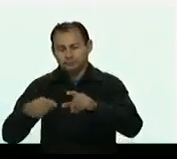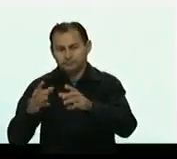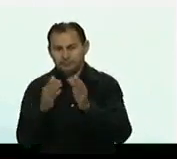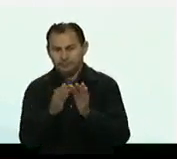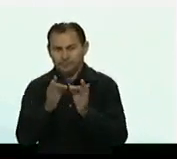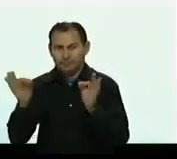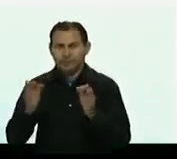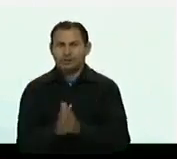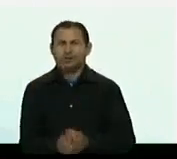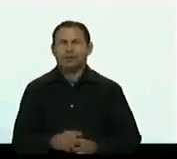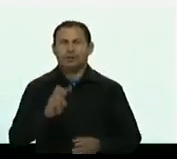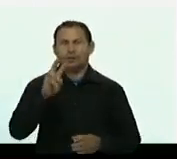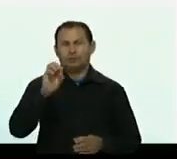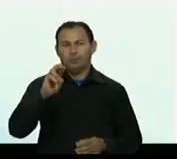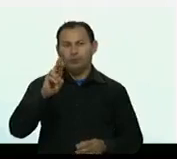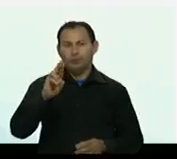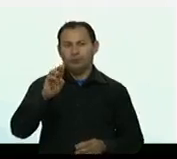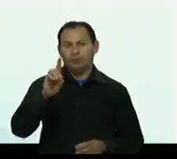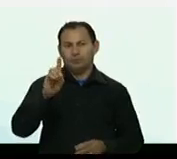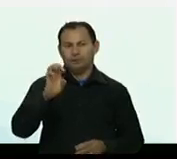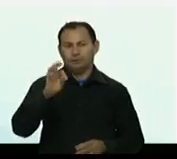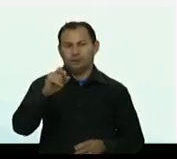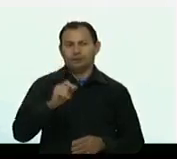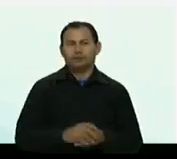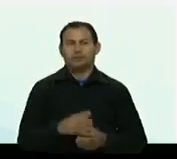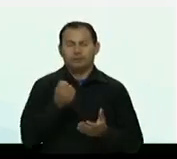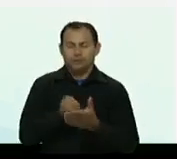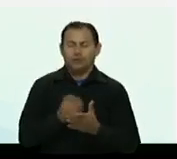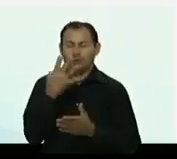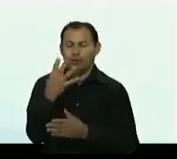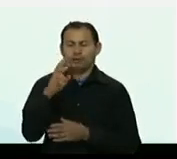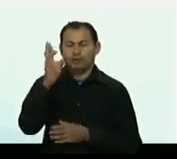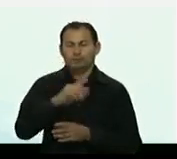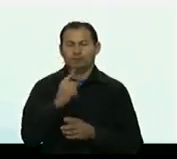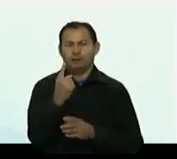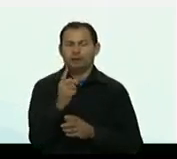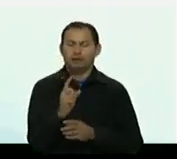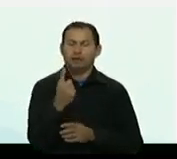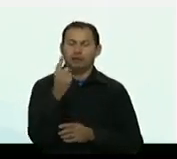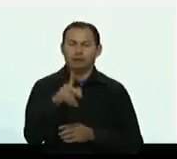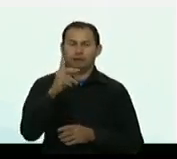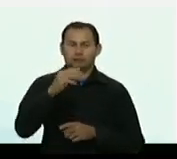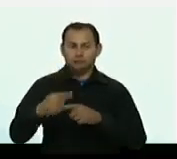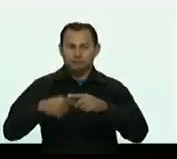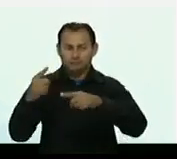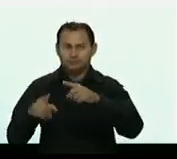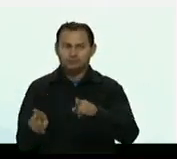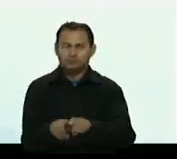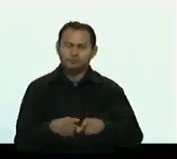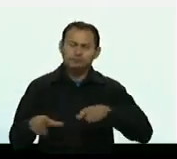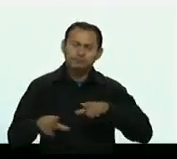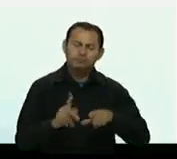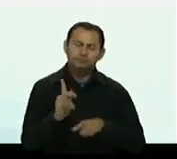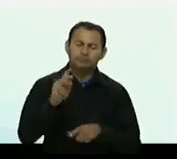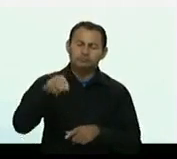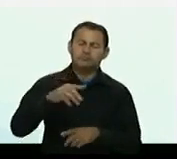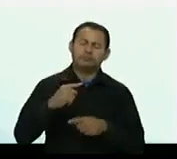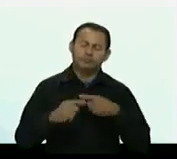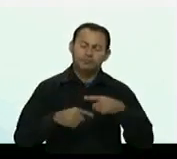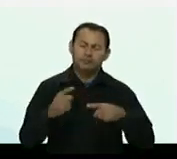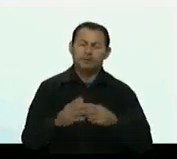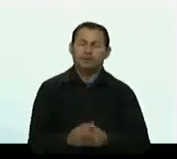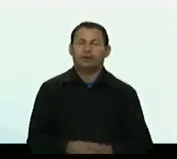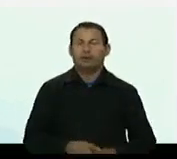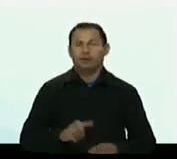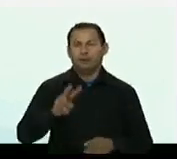R$ 4,00 por quilômetro rodado. Cada uma delas trabalha com essa quilometragem que vai estar rodando. A